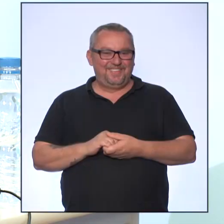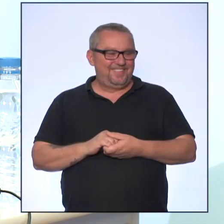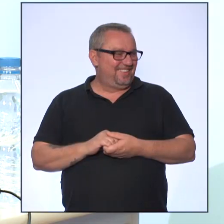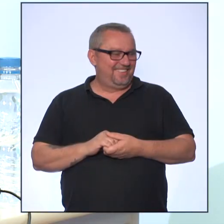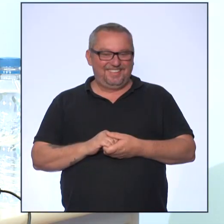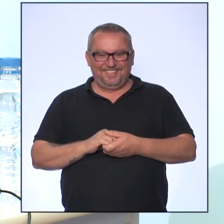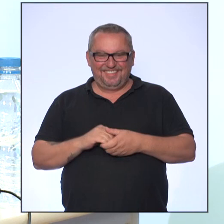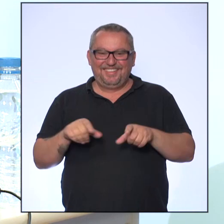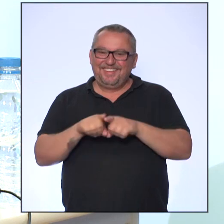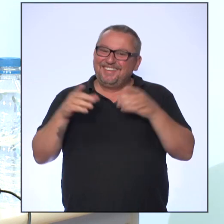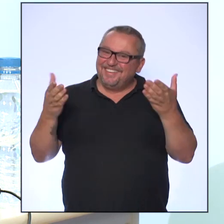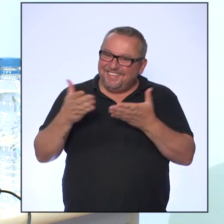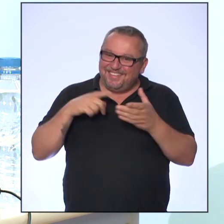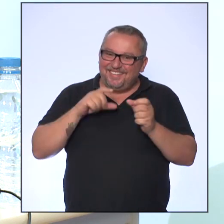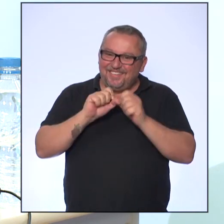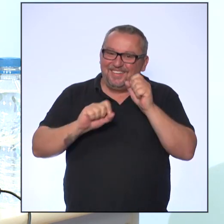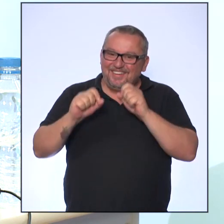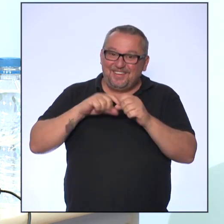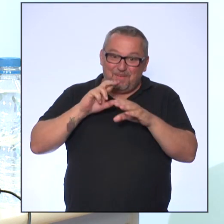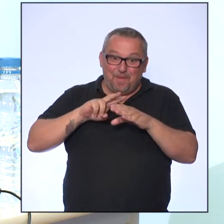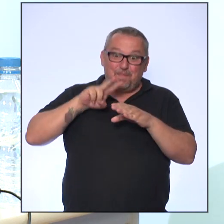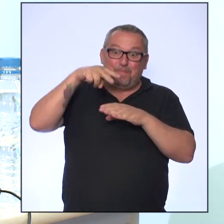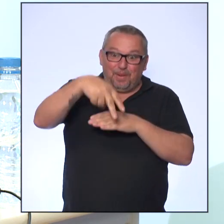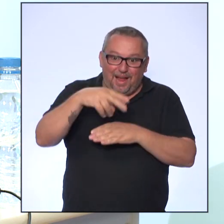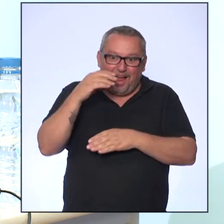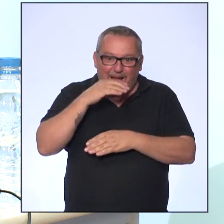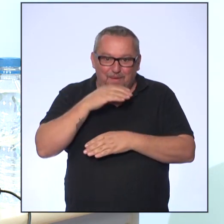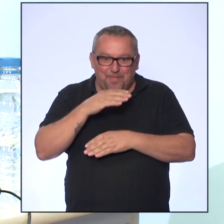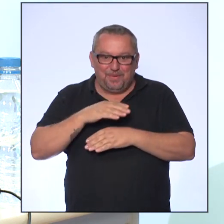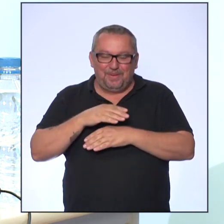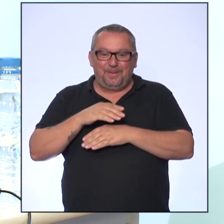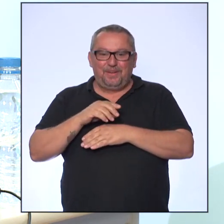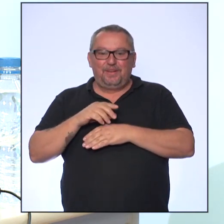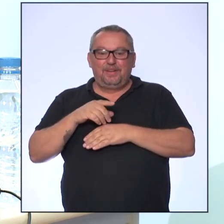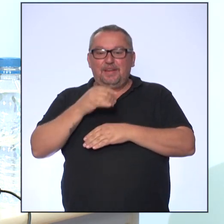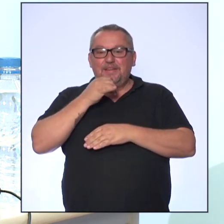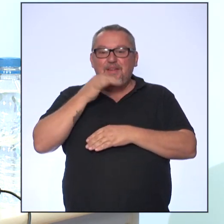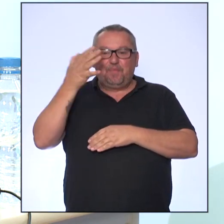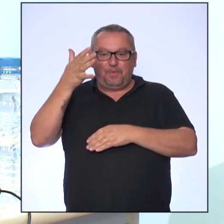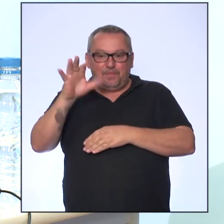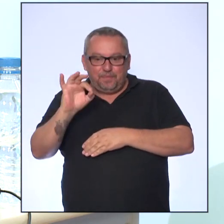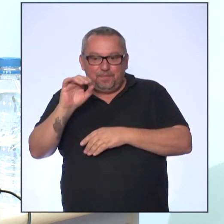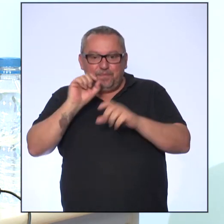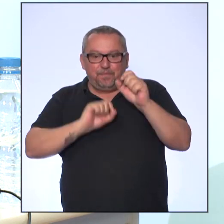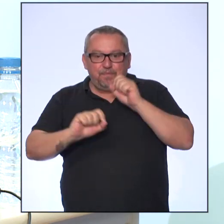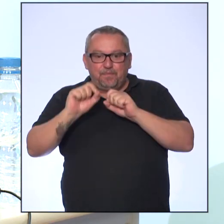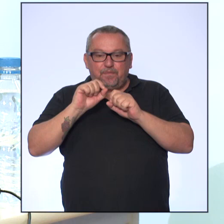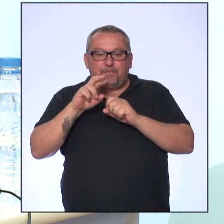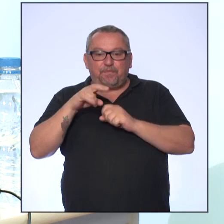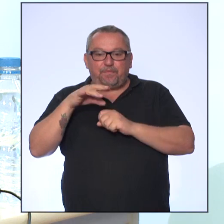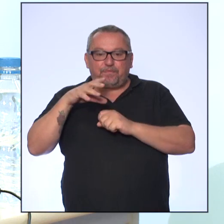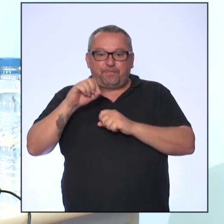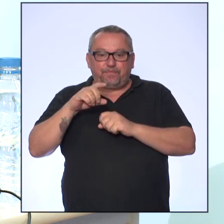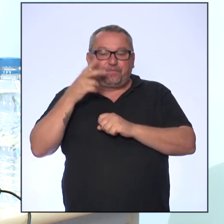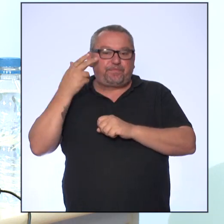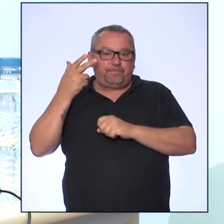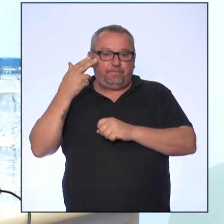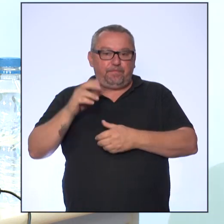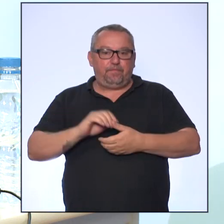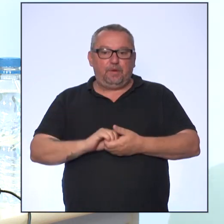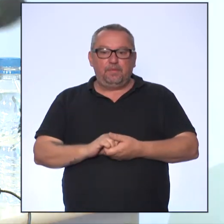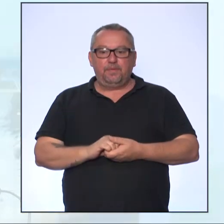Agora chegamos no ritmo, aquele que eu queria pular e chegar logo. Vamos lá. Exemplo 10 é um exemplo de ritmo regular, tá?